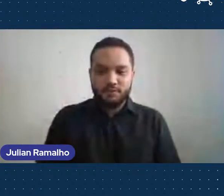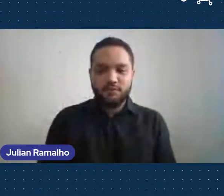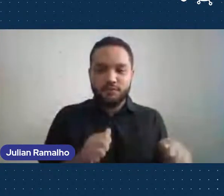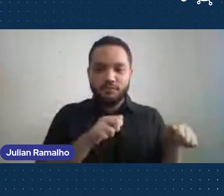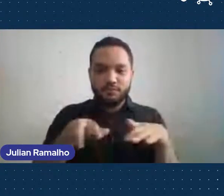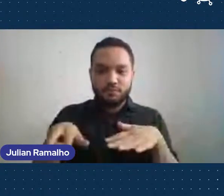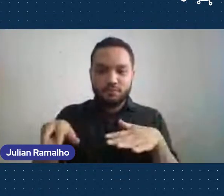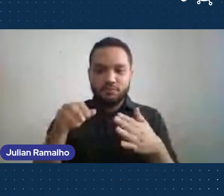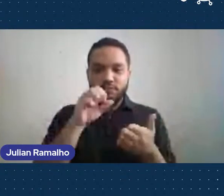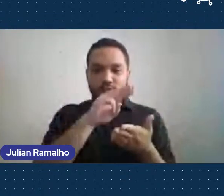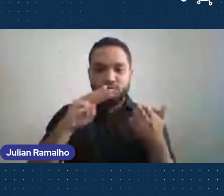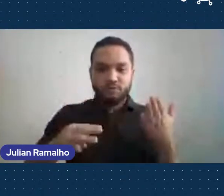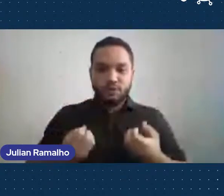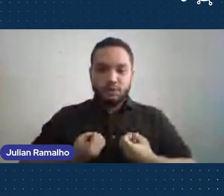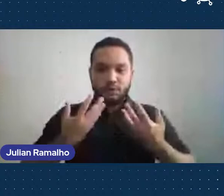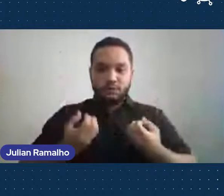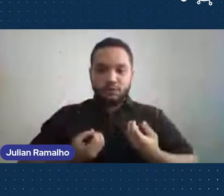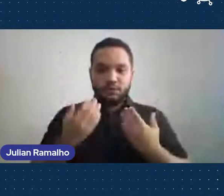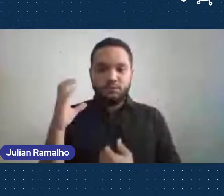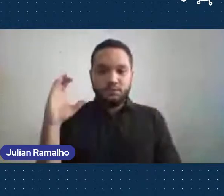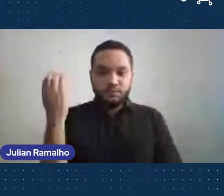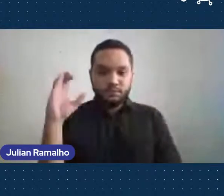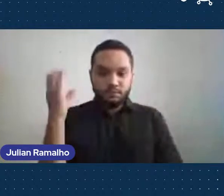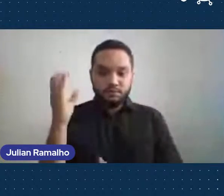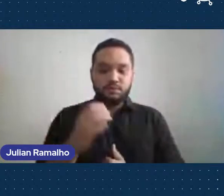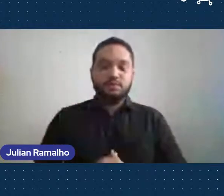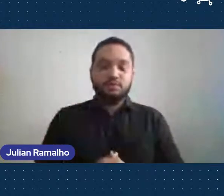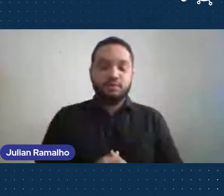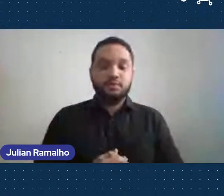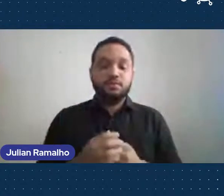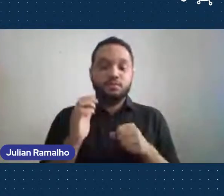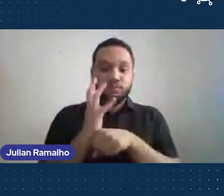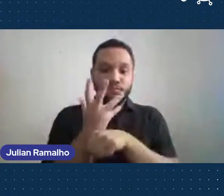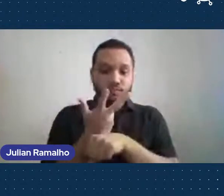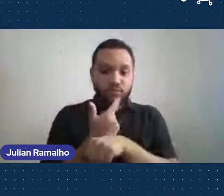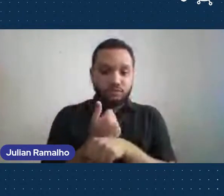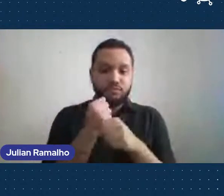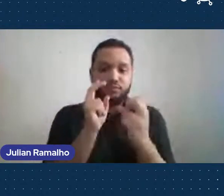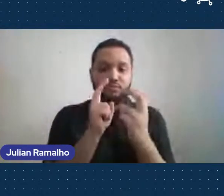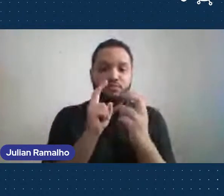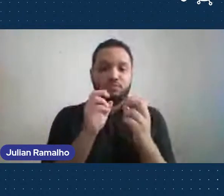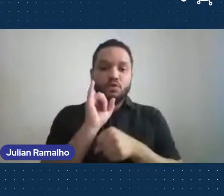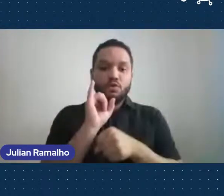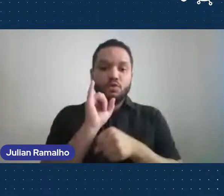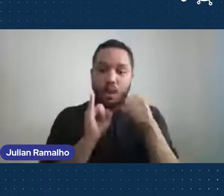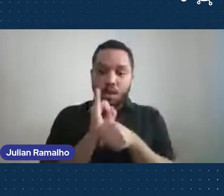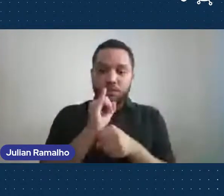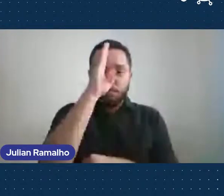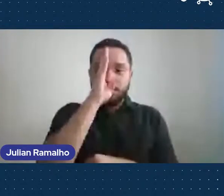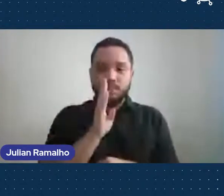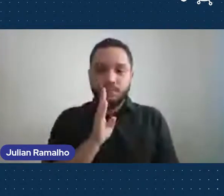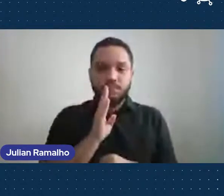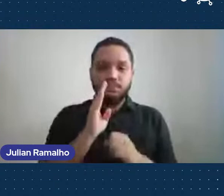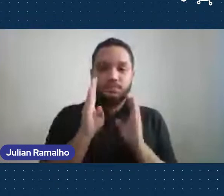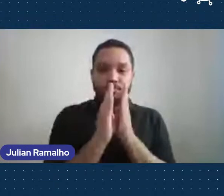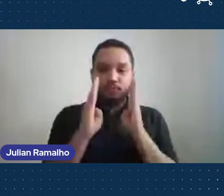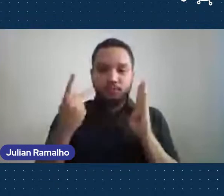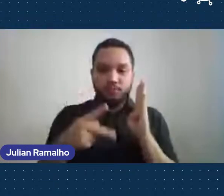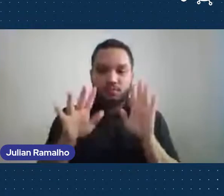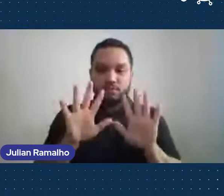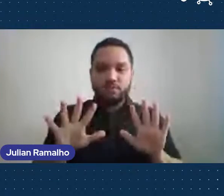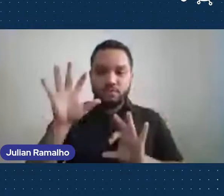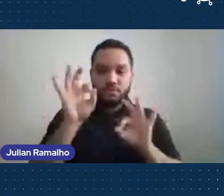Metodologia e Produção Científica, ela é um evento totalmente online, gratuito, organizado pelas bibliotecas da Universidade